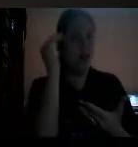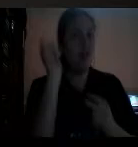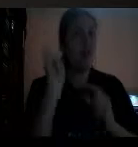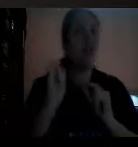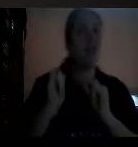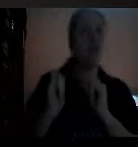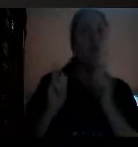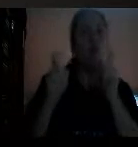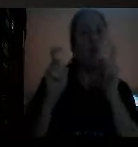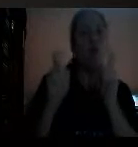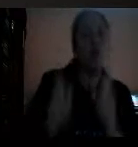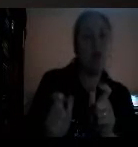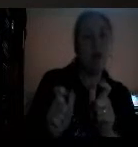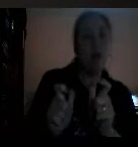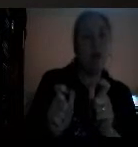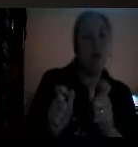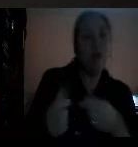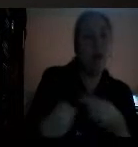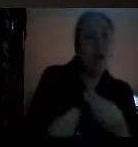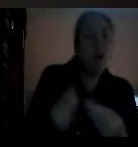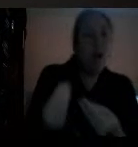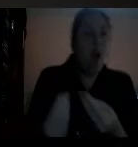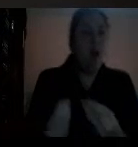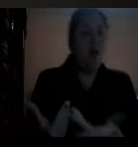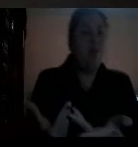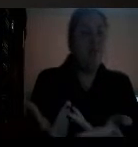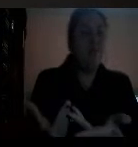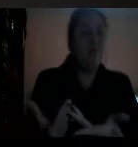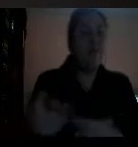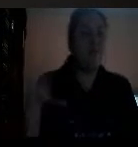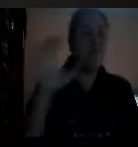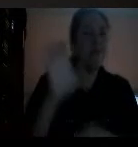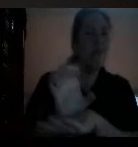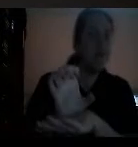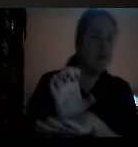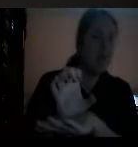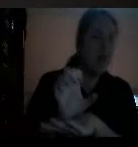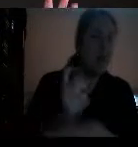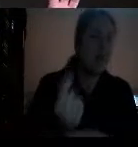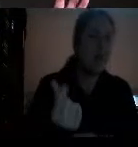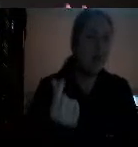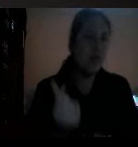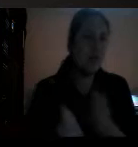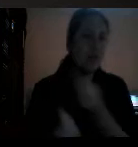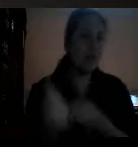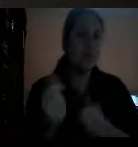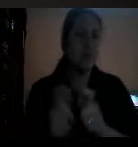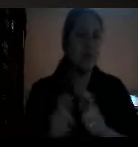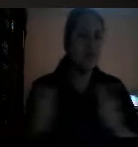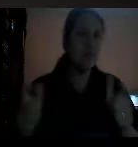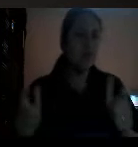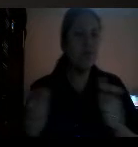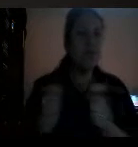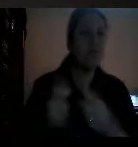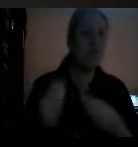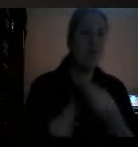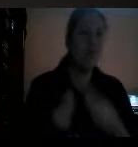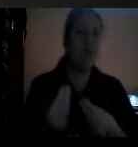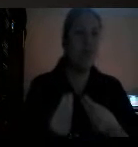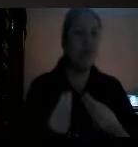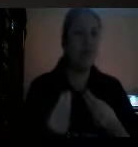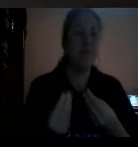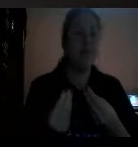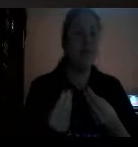visão daquele estado. Ok? Então vamos começar a trazer essas ideias um pouco mais densas.